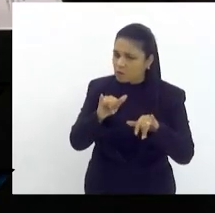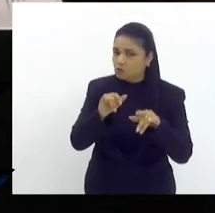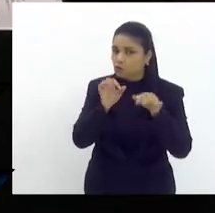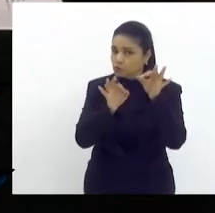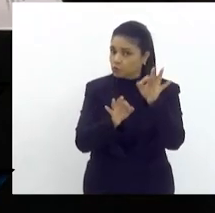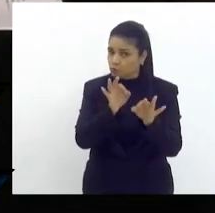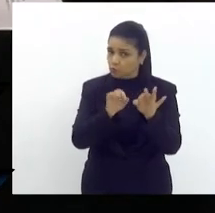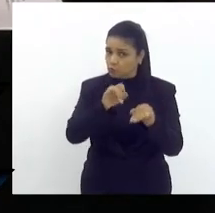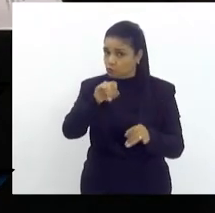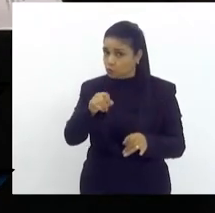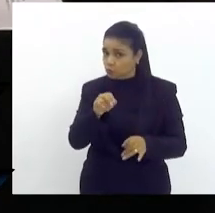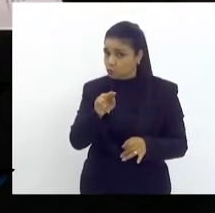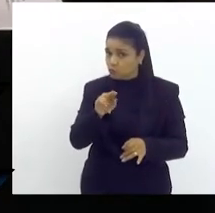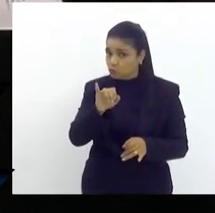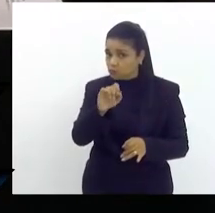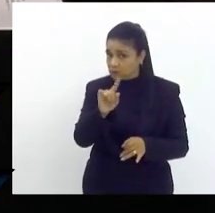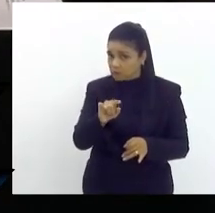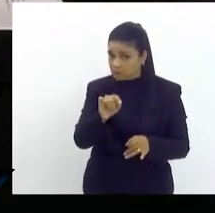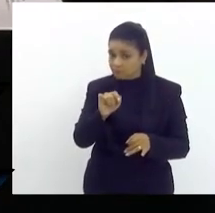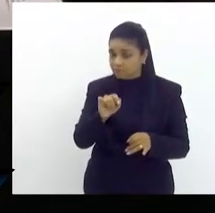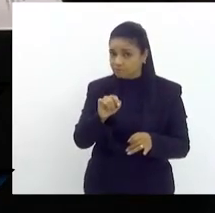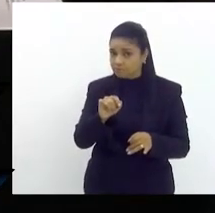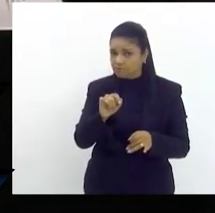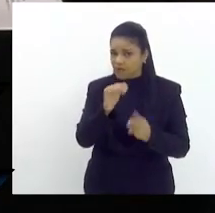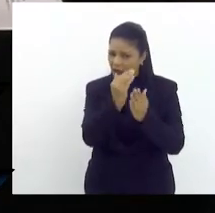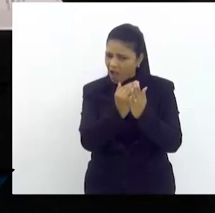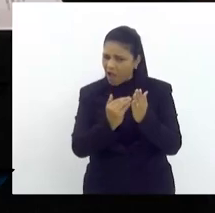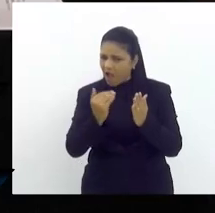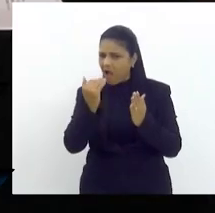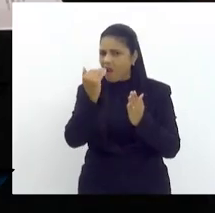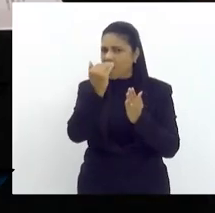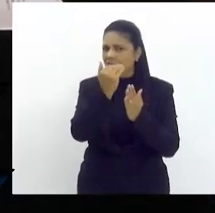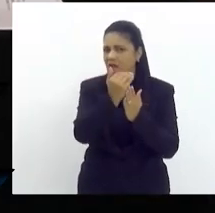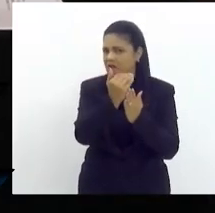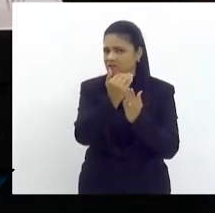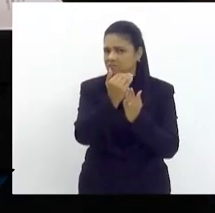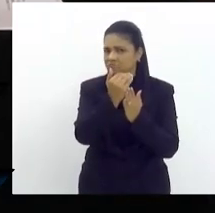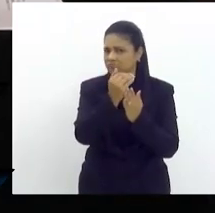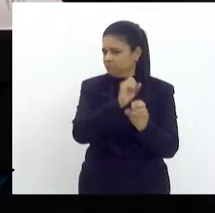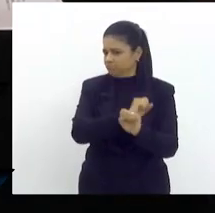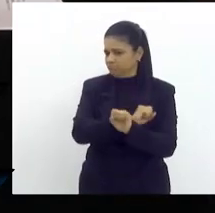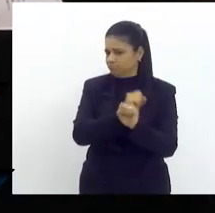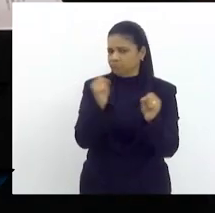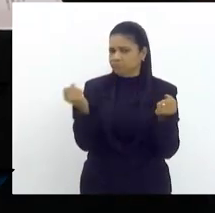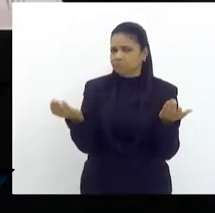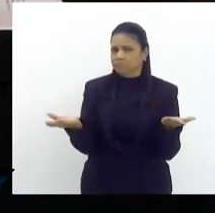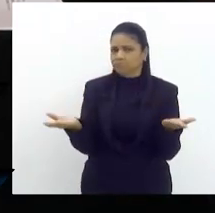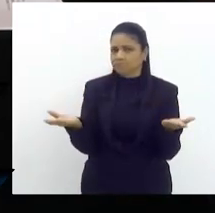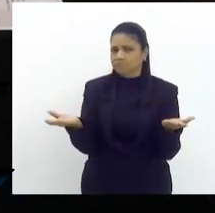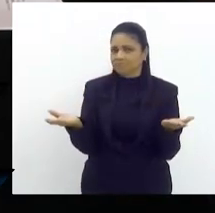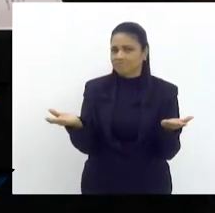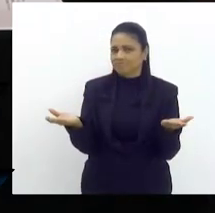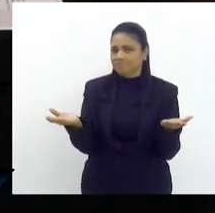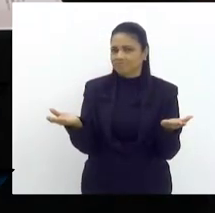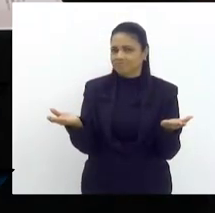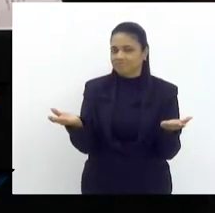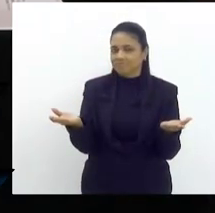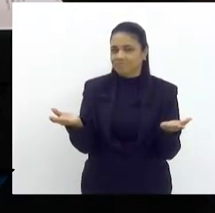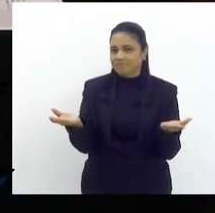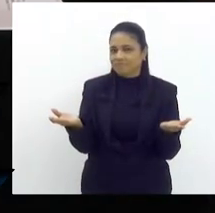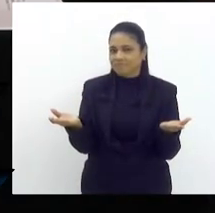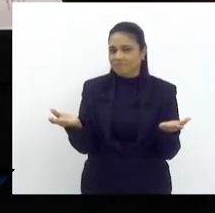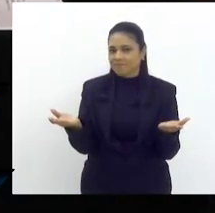daí a ir além disso não é possível e continua